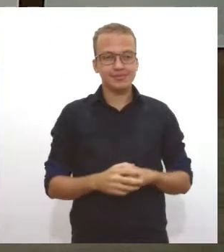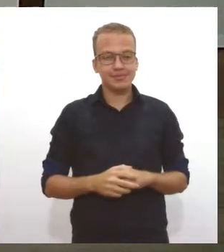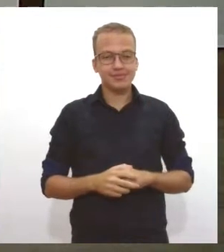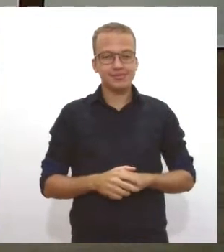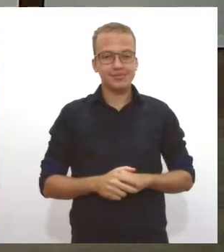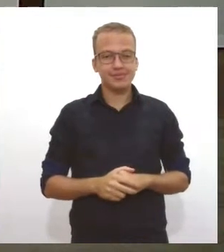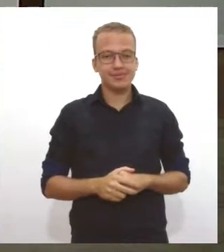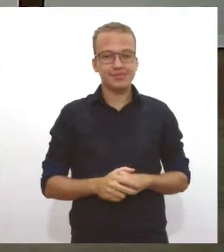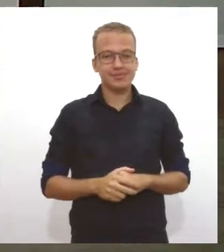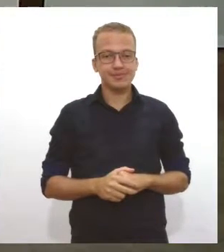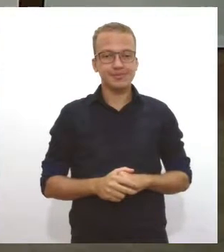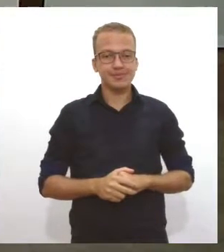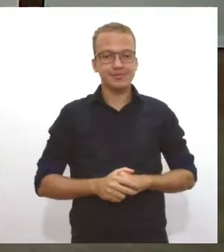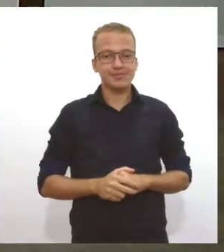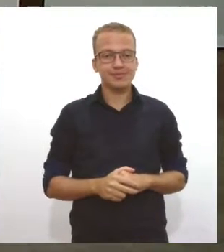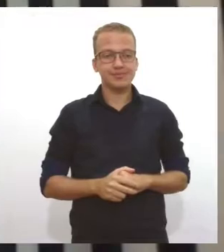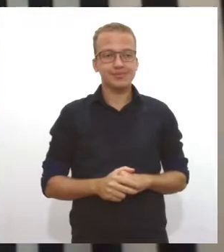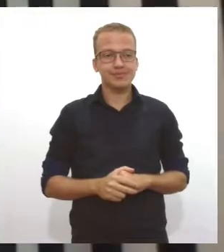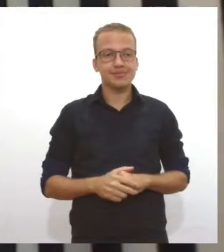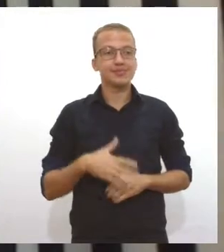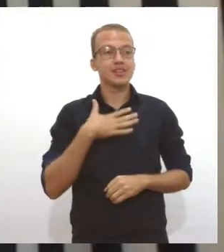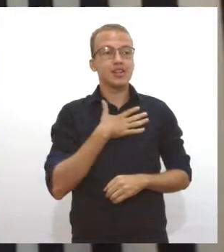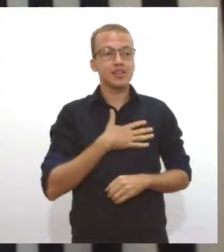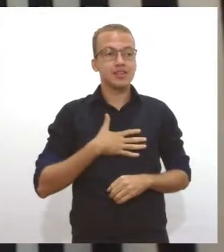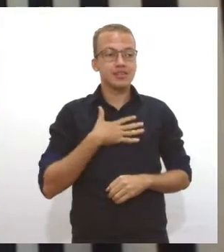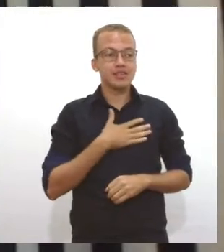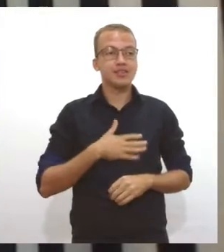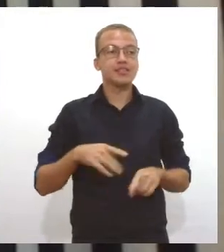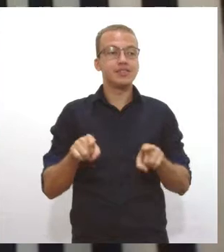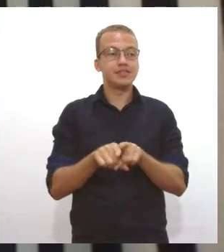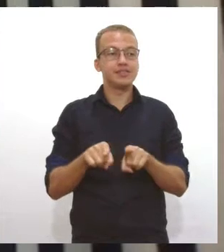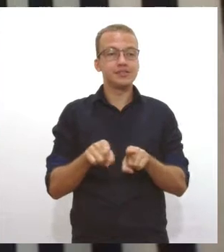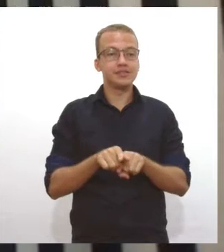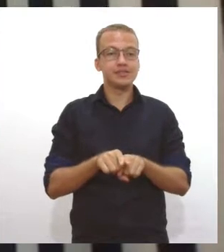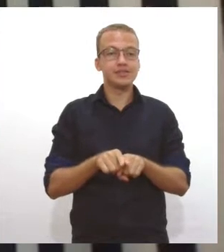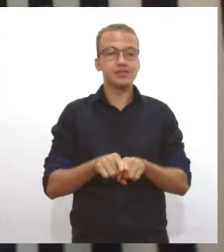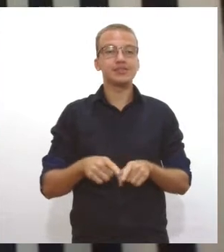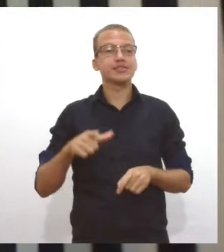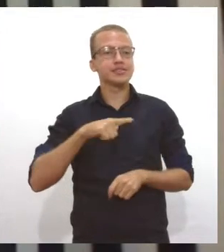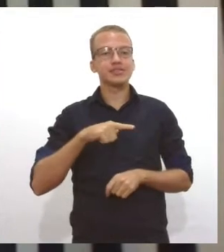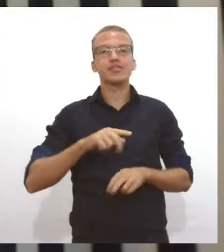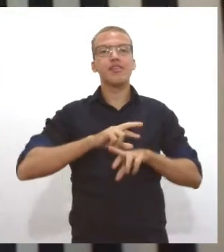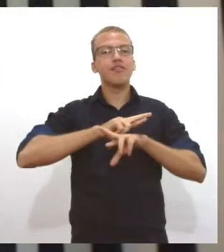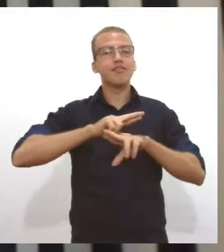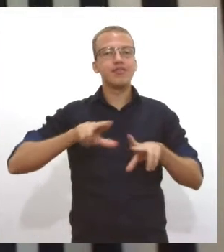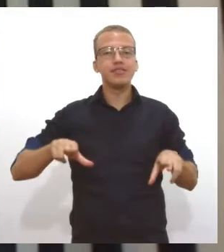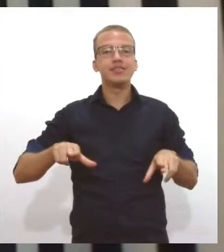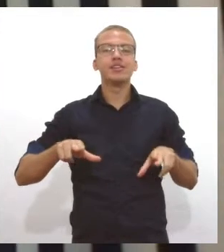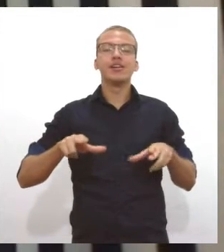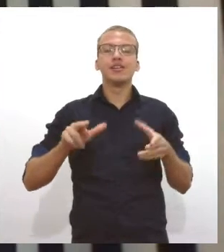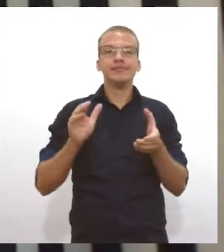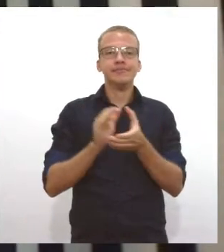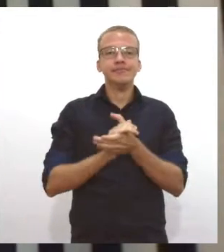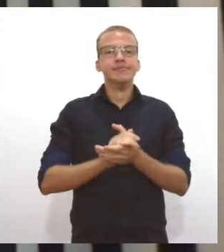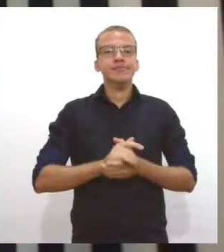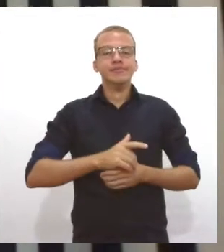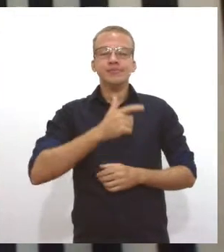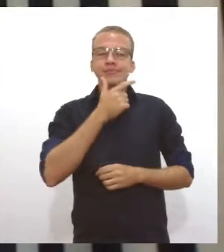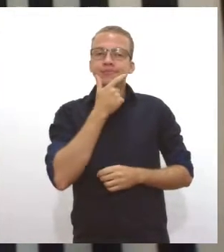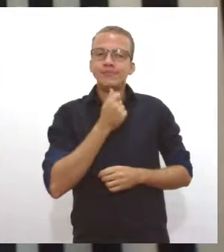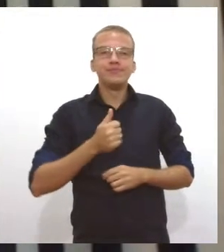E é um prazer poder me dirigir as mulheres e os homens né porque tem muitos maridos aí namorado os filhos